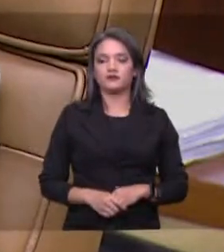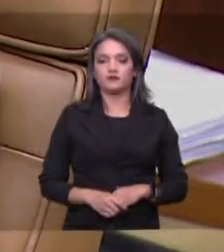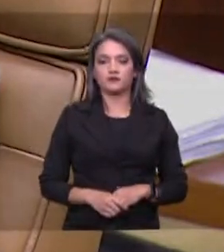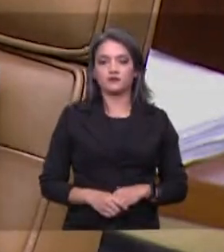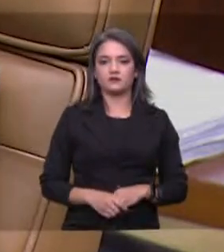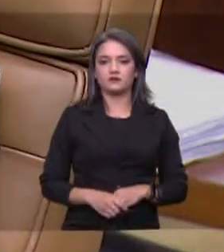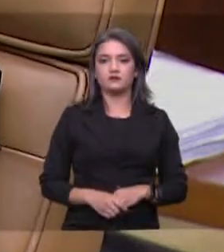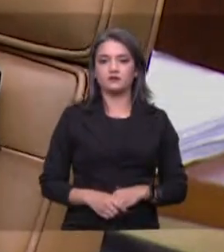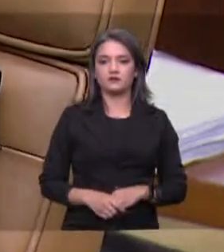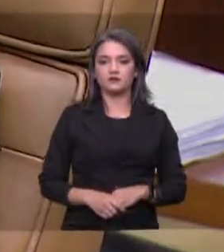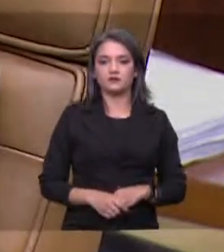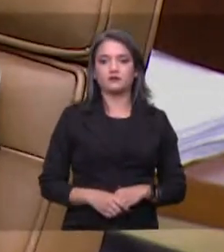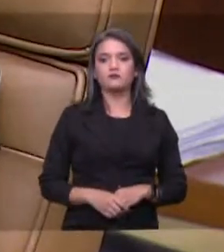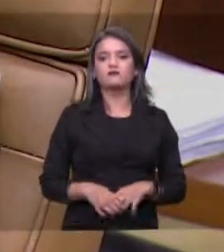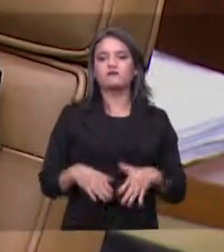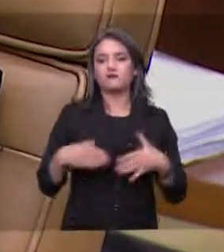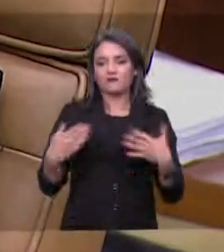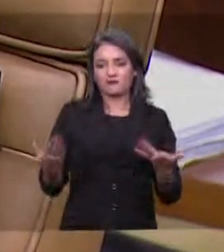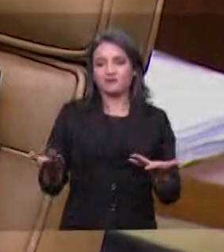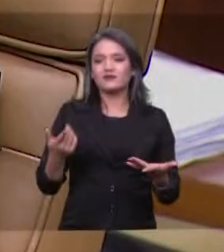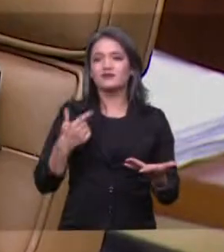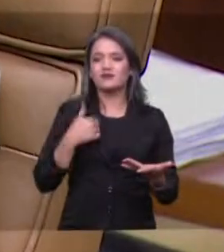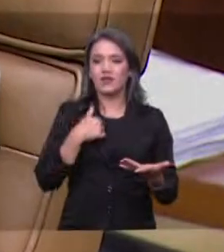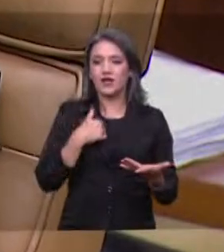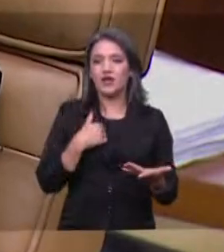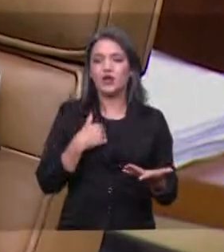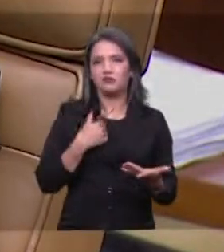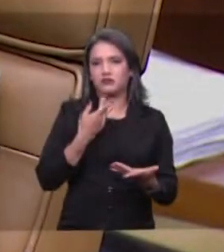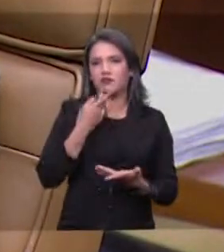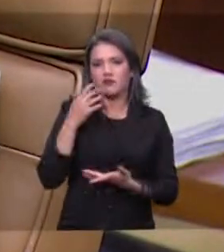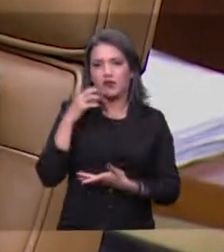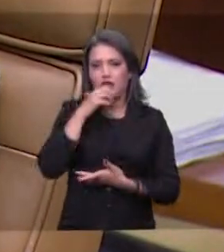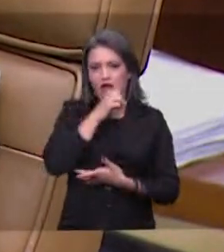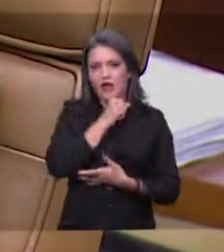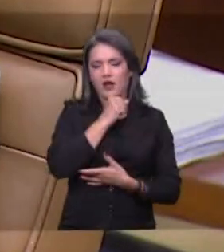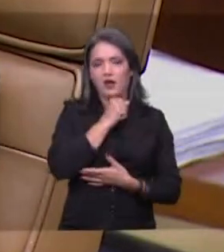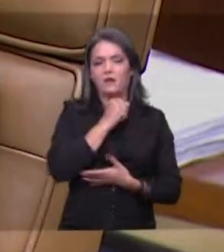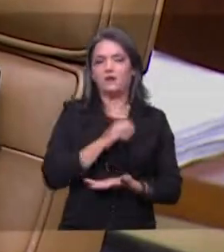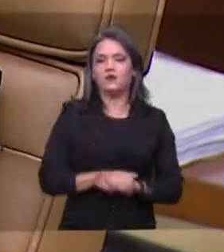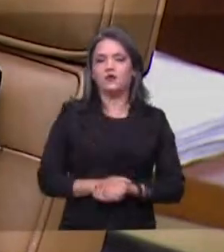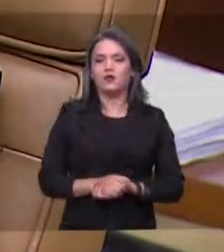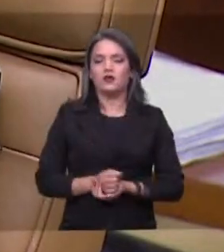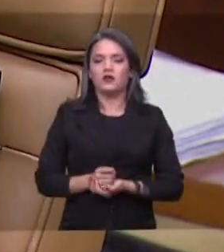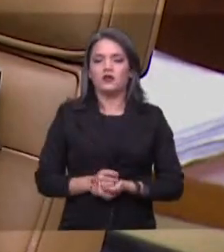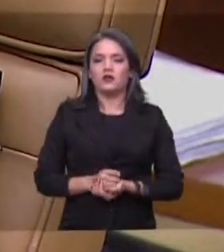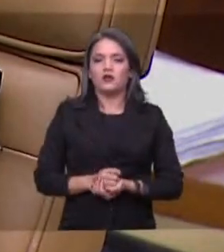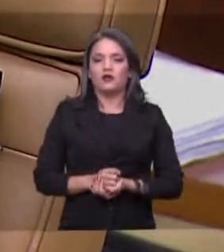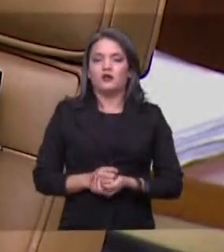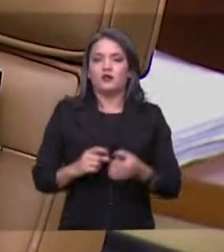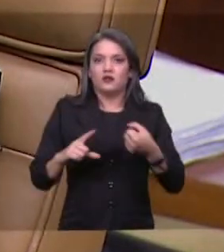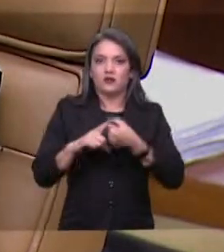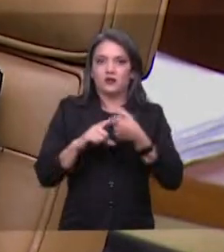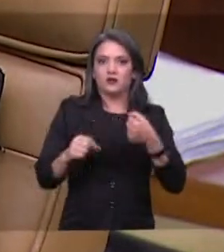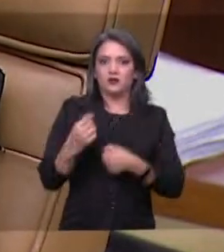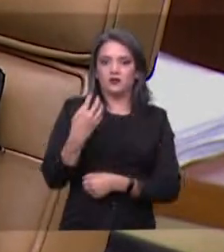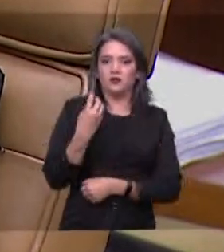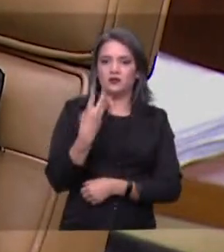Dessa forma, senhor presidente, eu acredito que seja bem célere a minha intervenção. No artigo 3B,